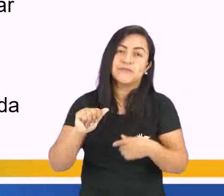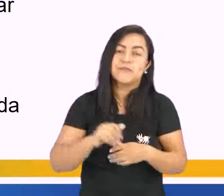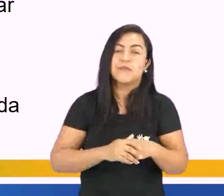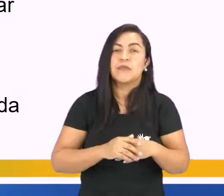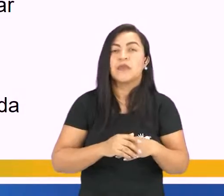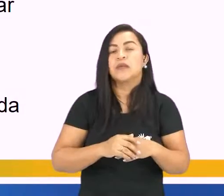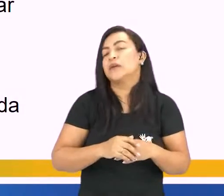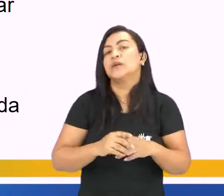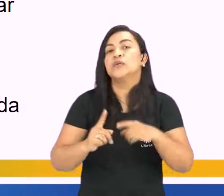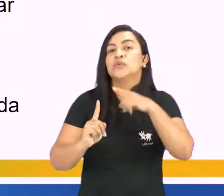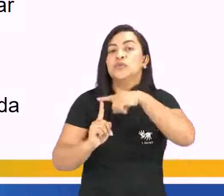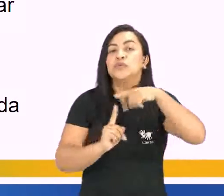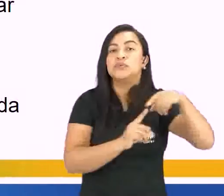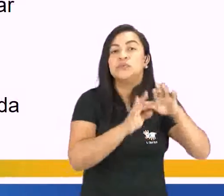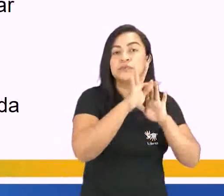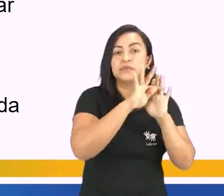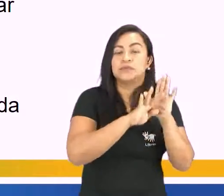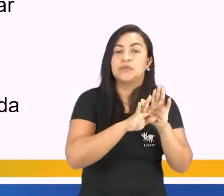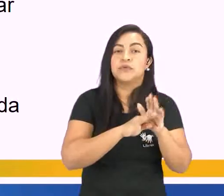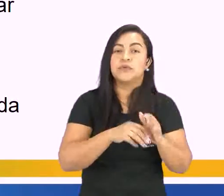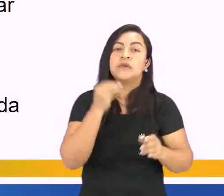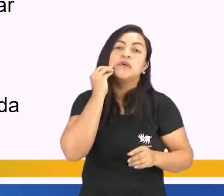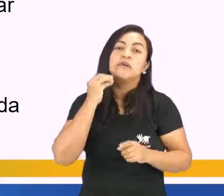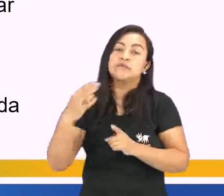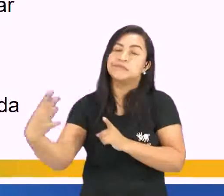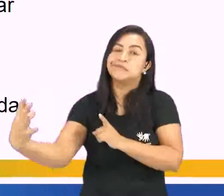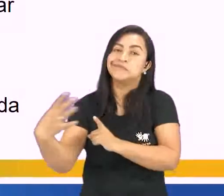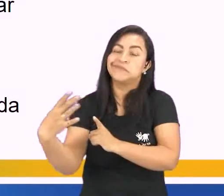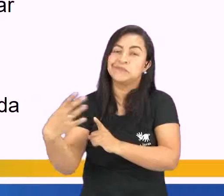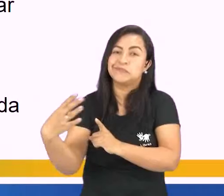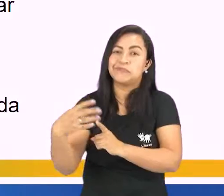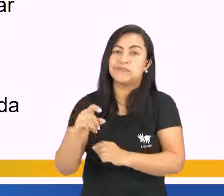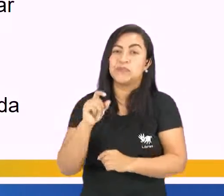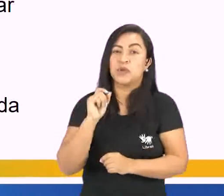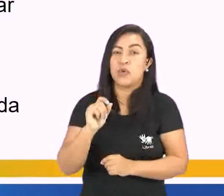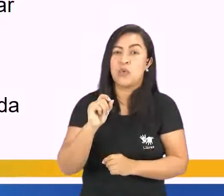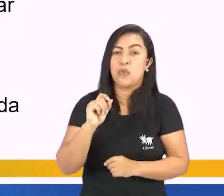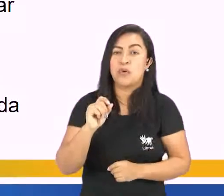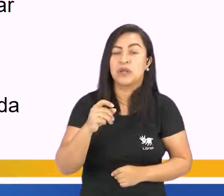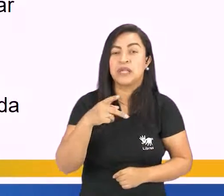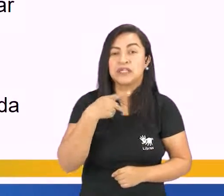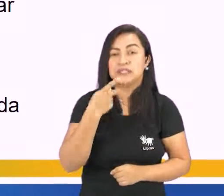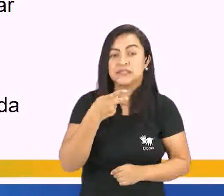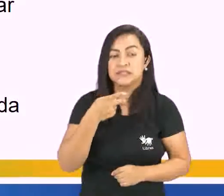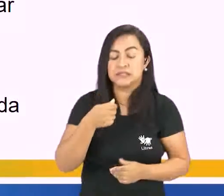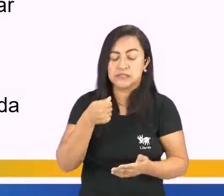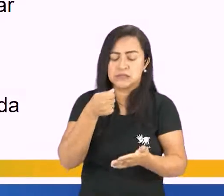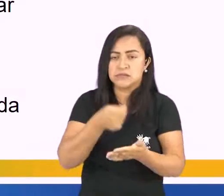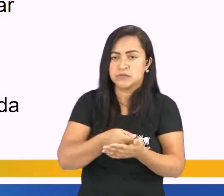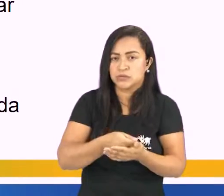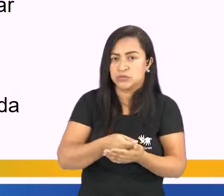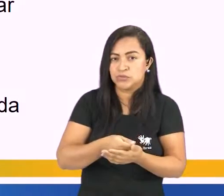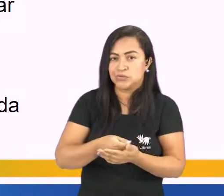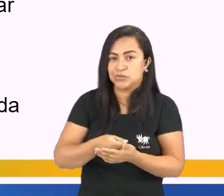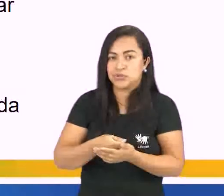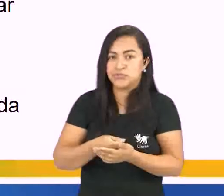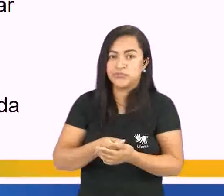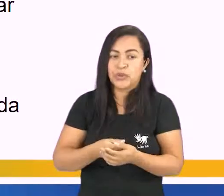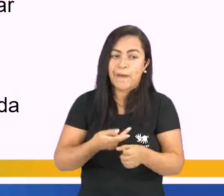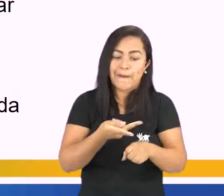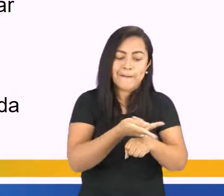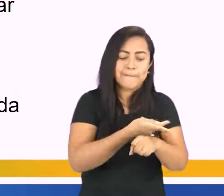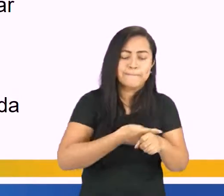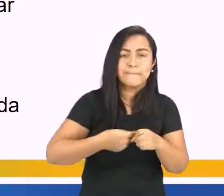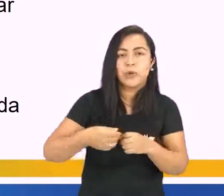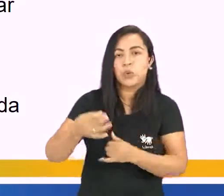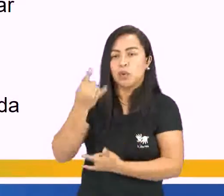que intenta convencer y reforzar lo que se dice, busca maneiras de atraer al